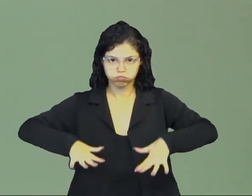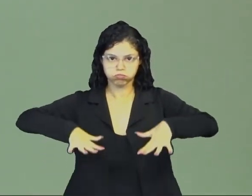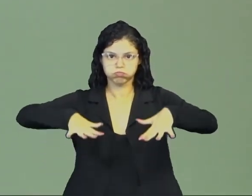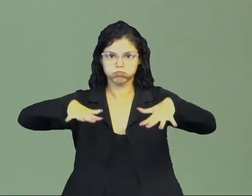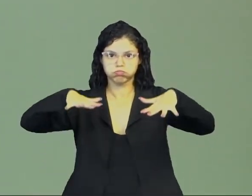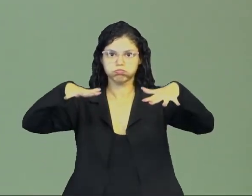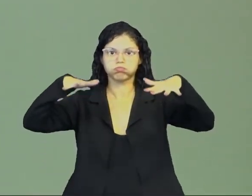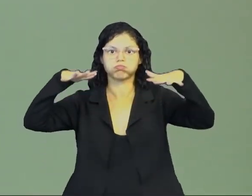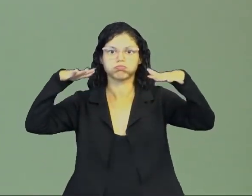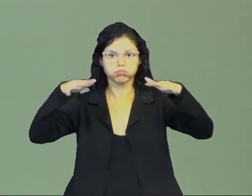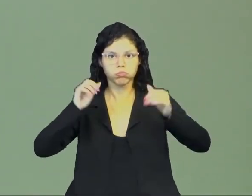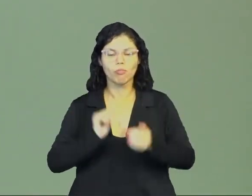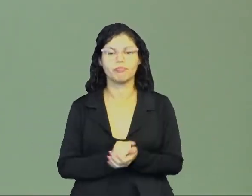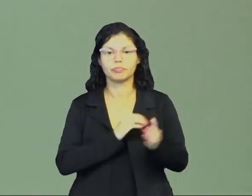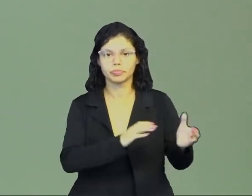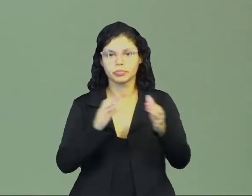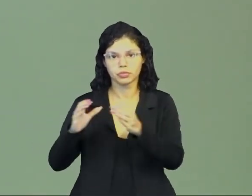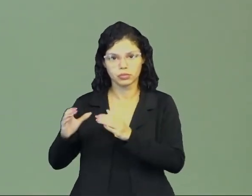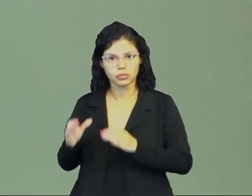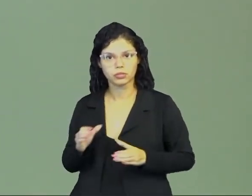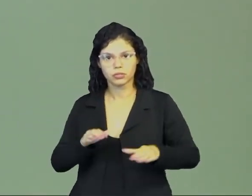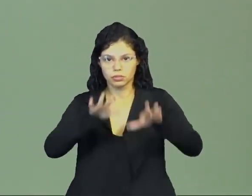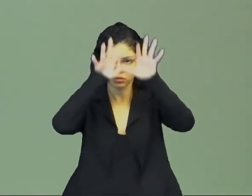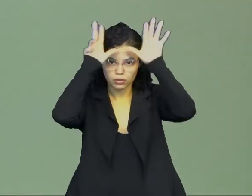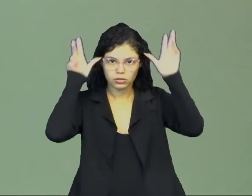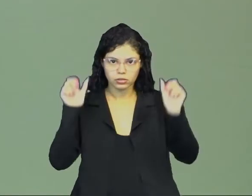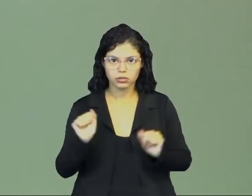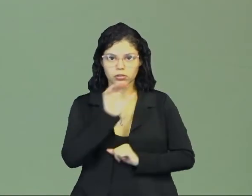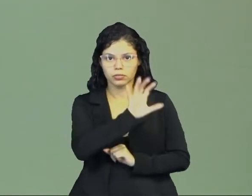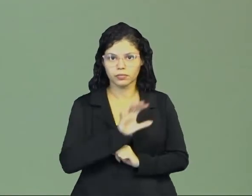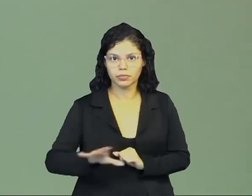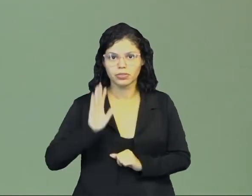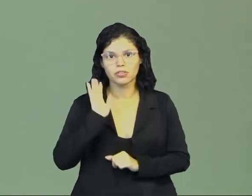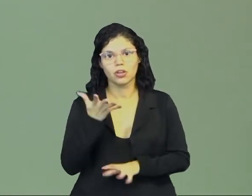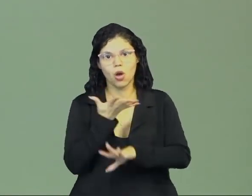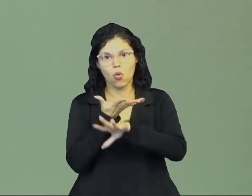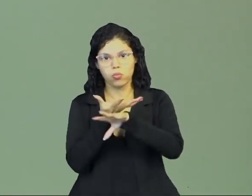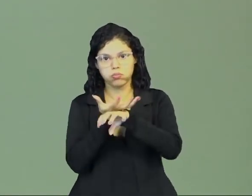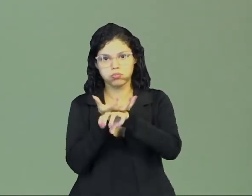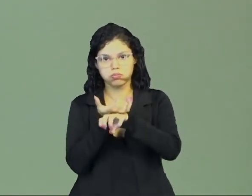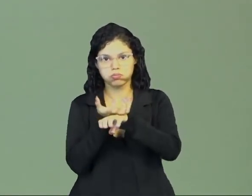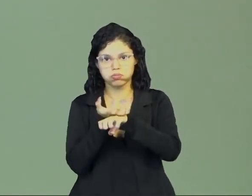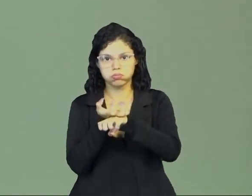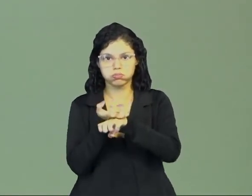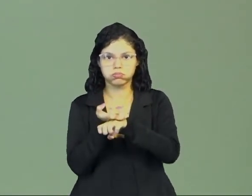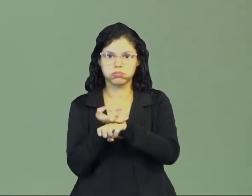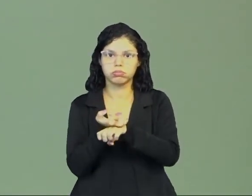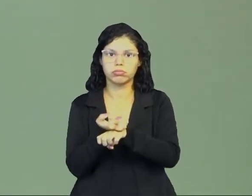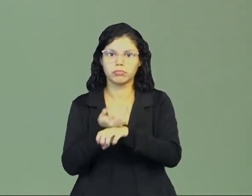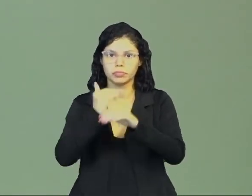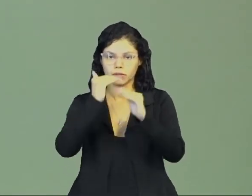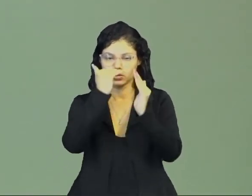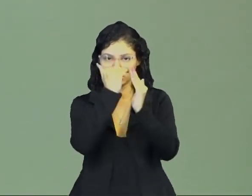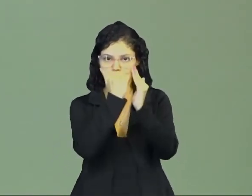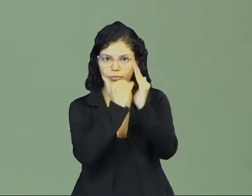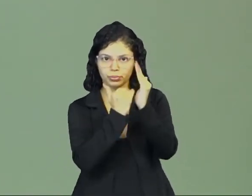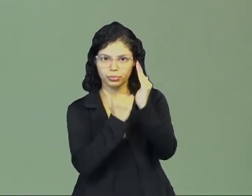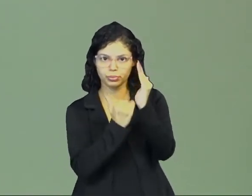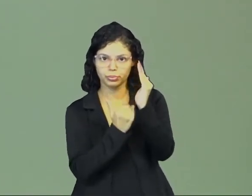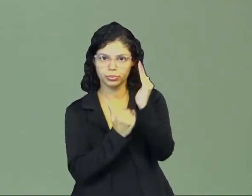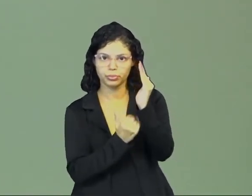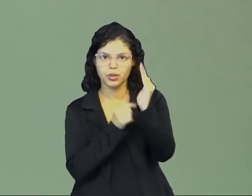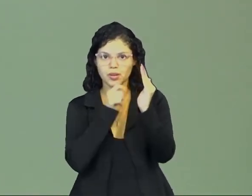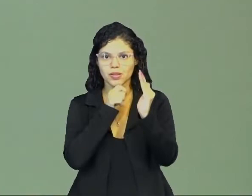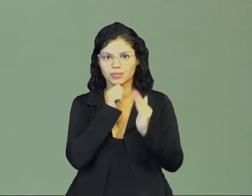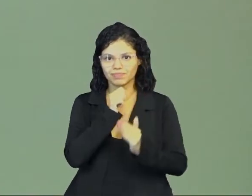e alagar diversos bairros da região acreana. Em épocas de seca, o rio tende a ficar muito baixo, né, dificultando